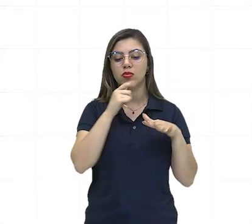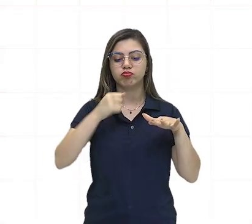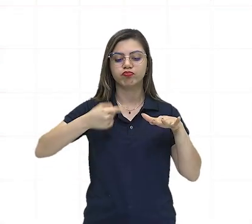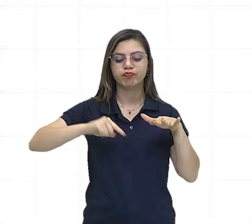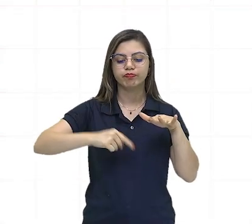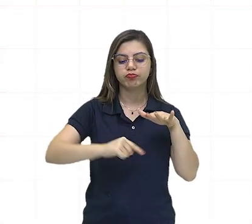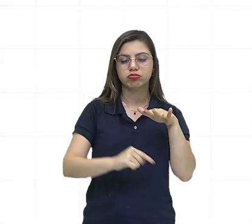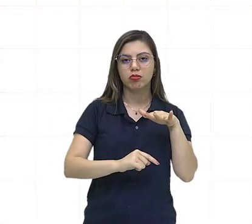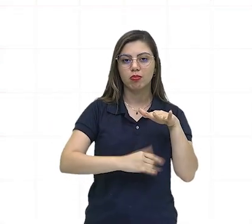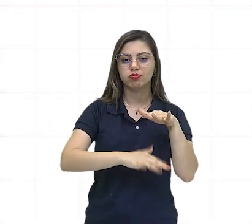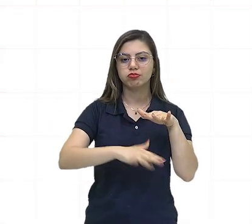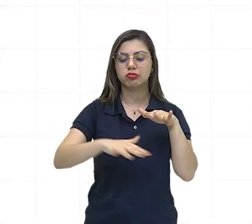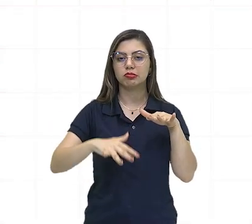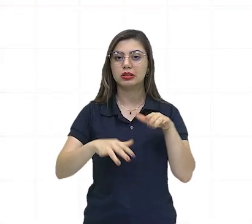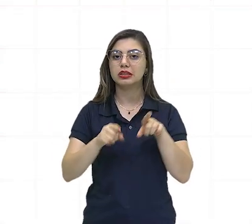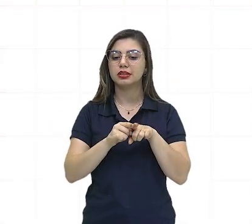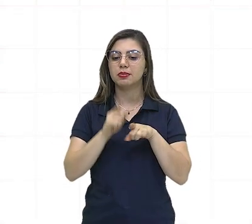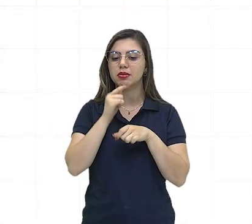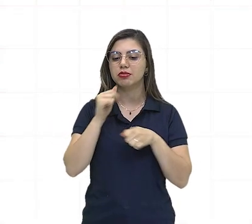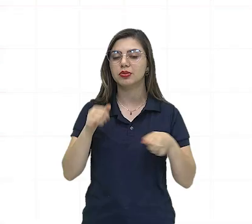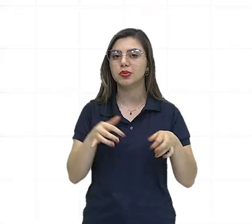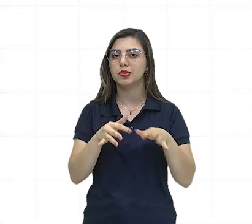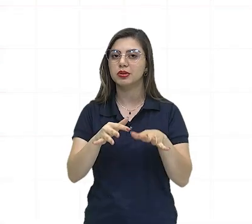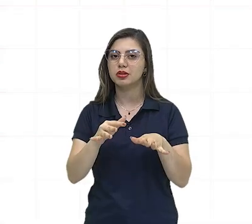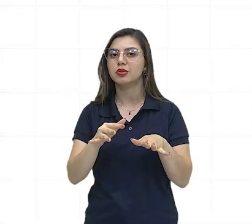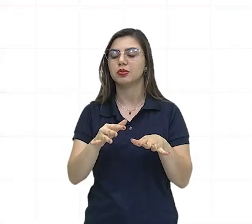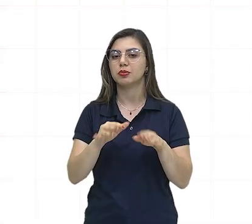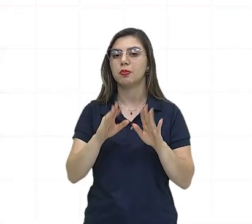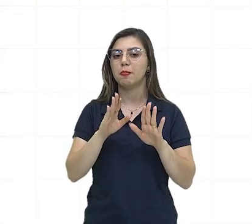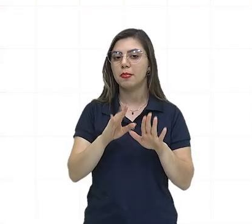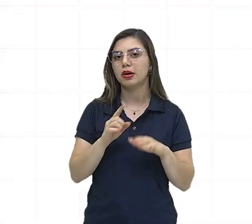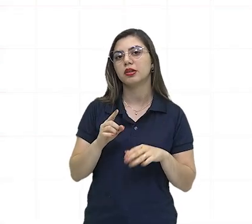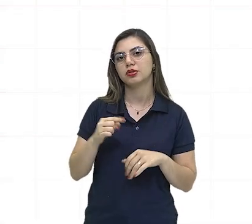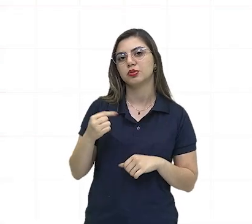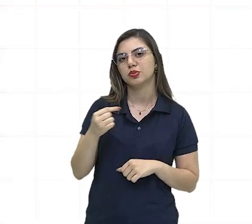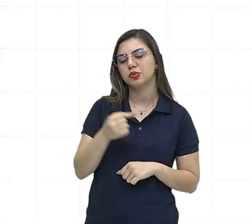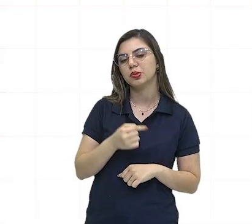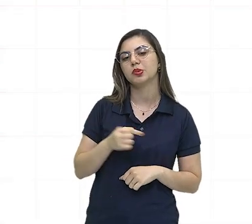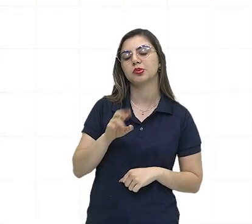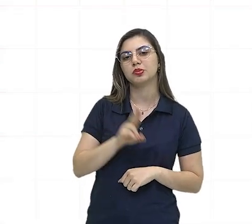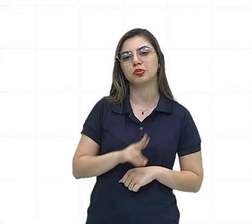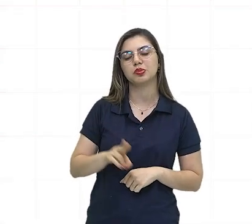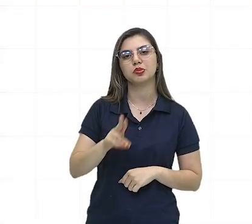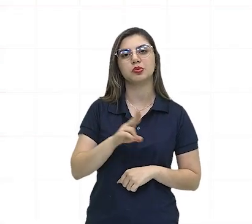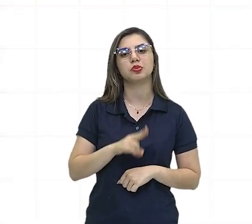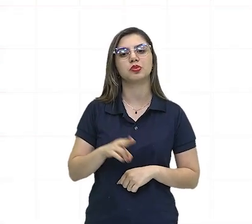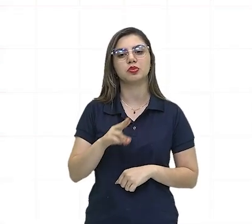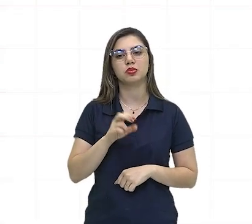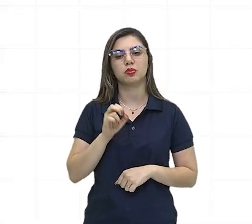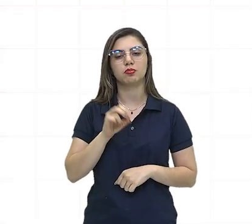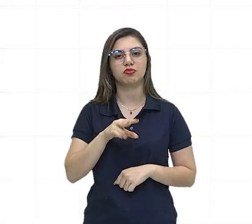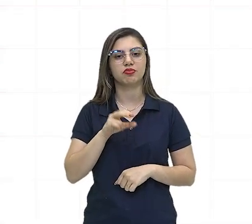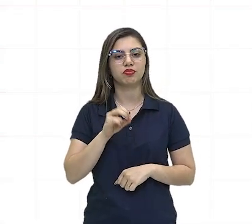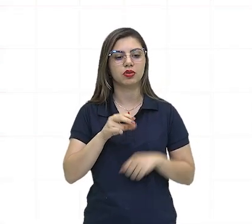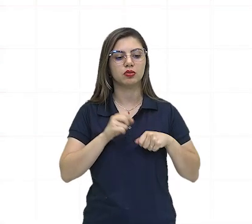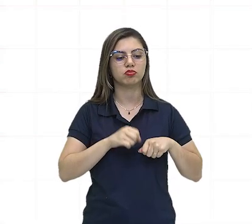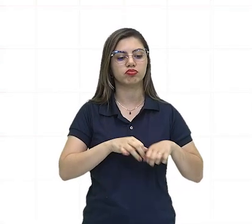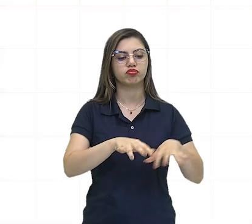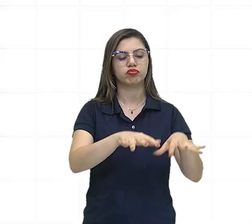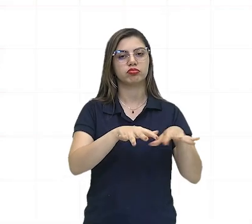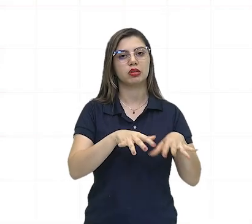subterrâneas e os rios. Mas ele é bastante utilizado dentro